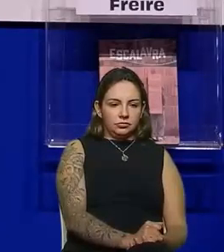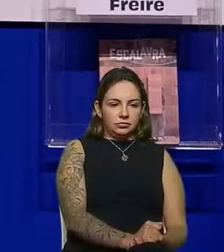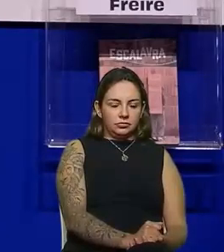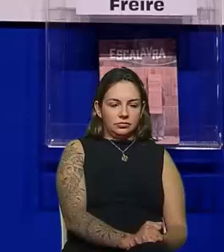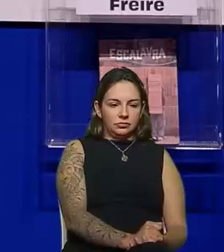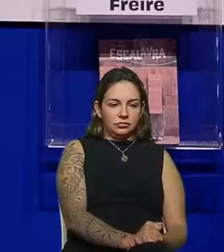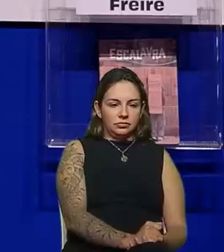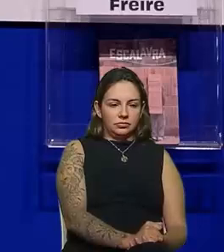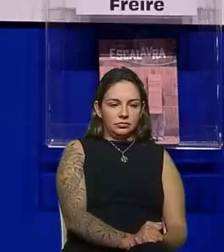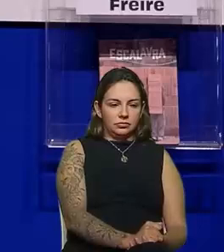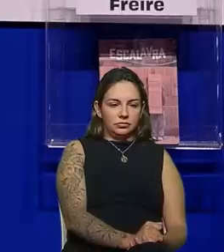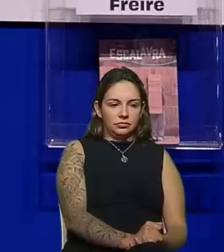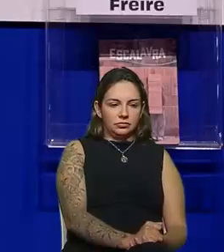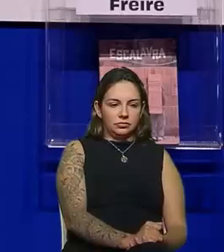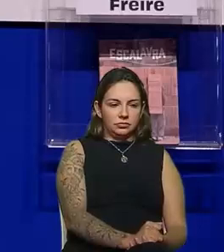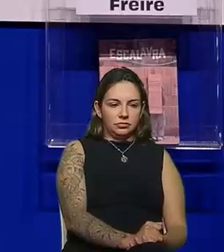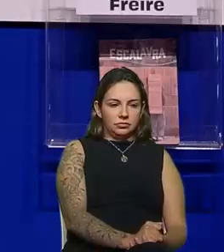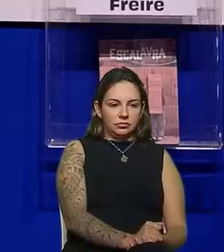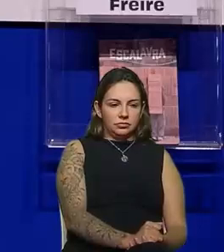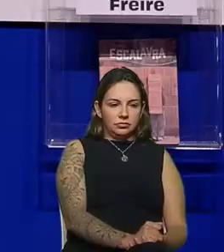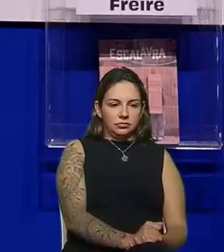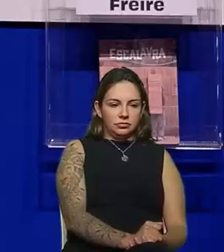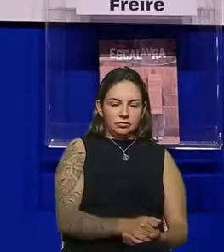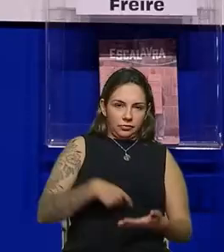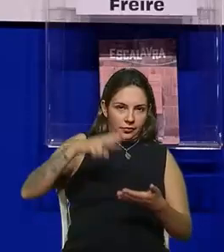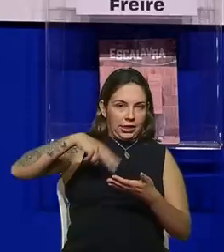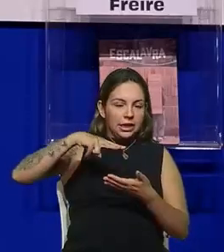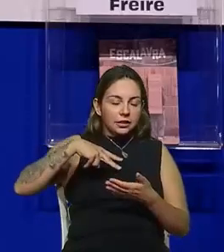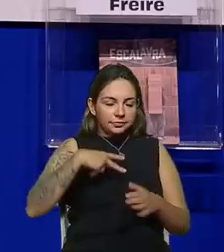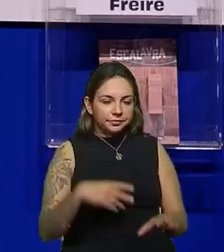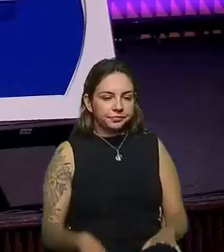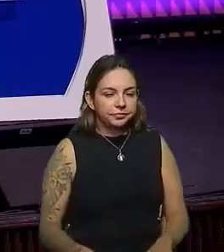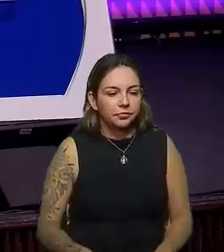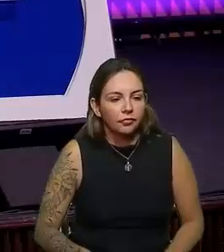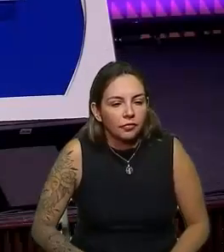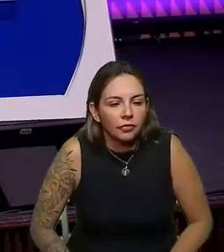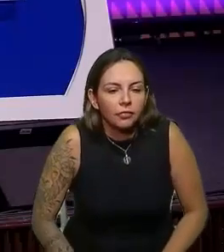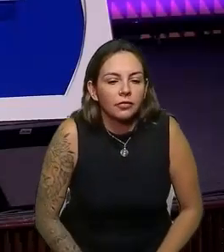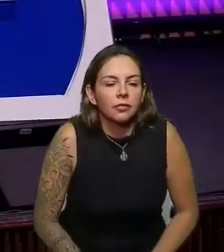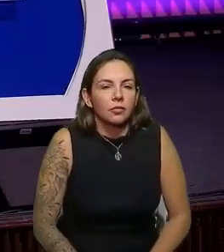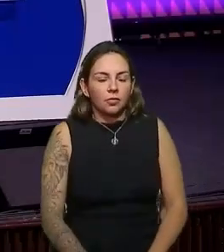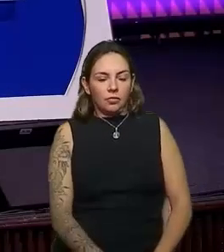Enquanto você procura, eu queria ler frases do poema, consideração do poema.